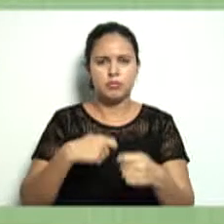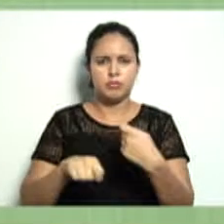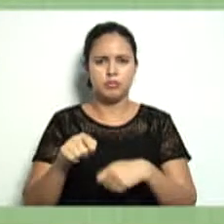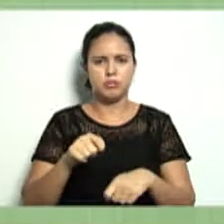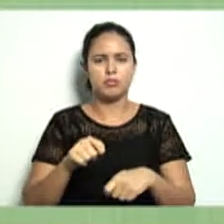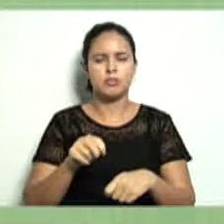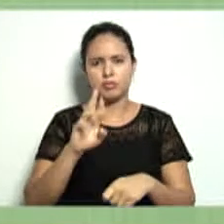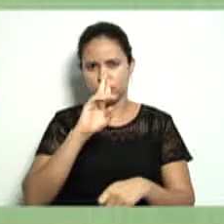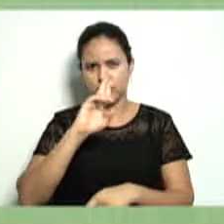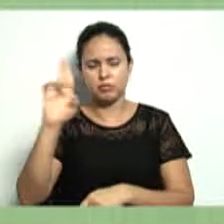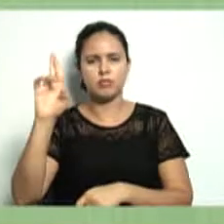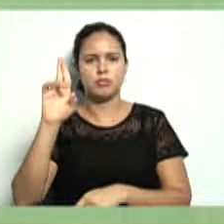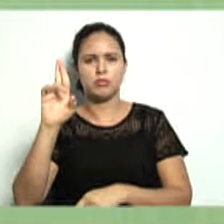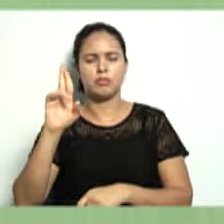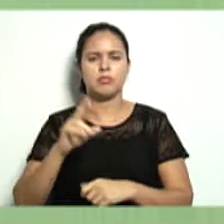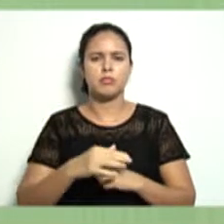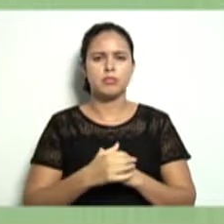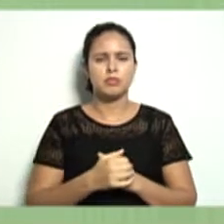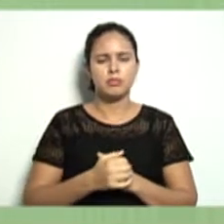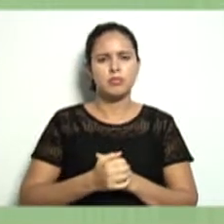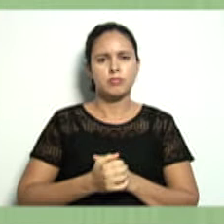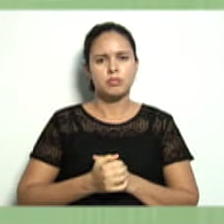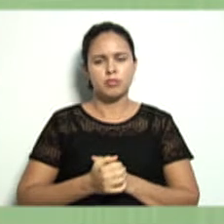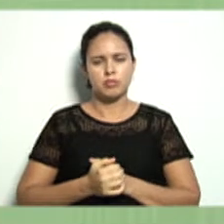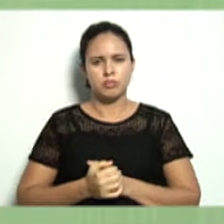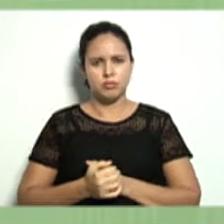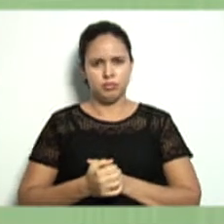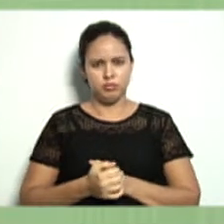diretoria executiva.